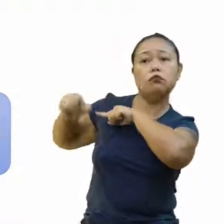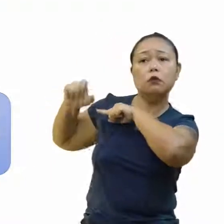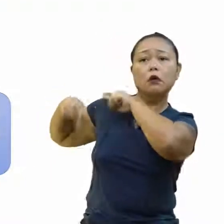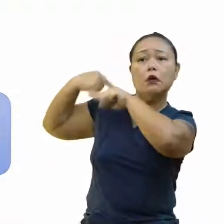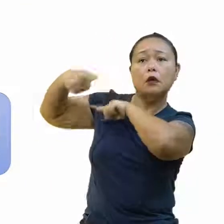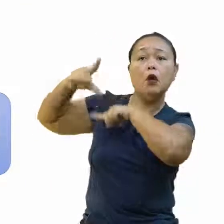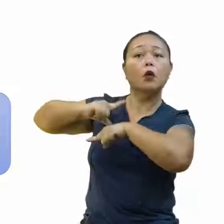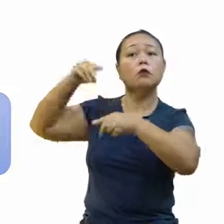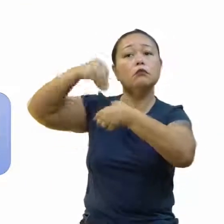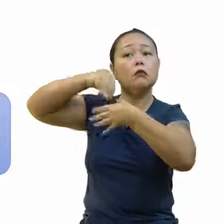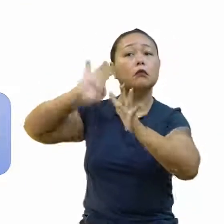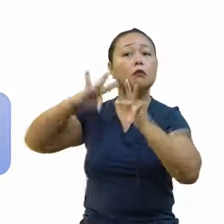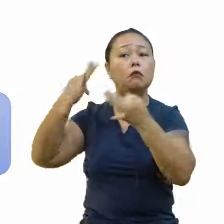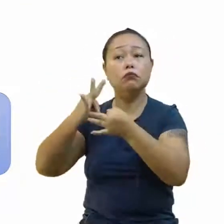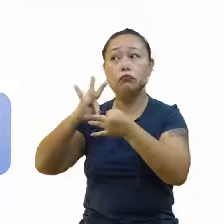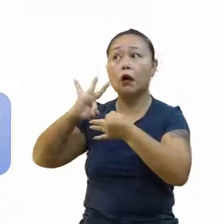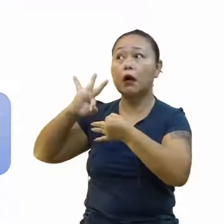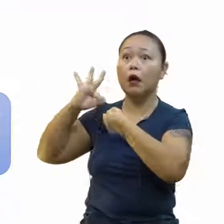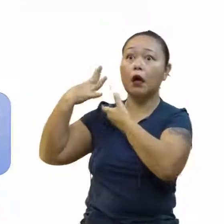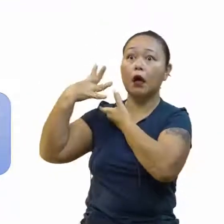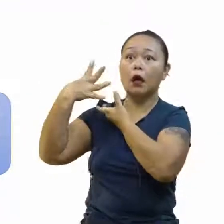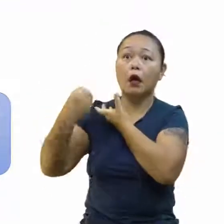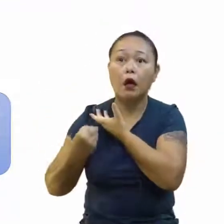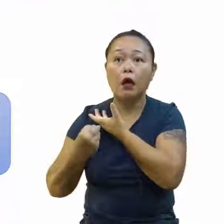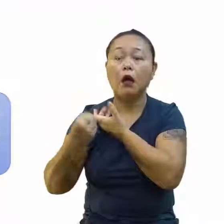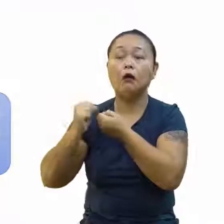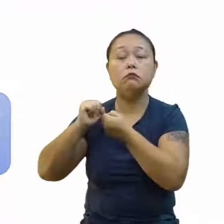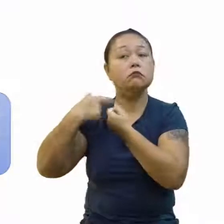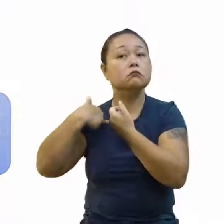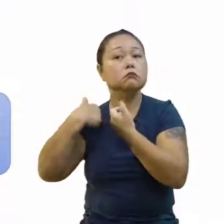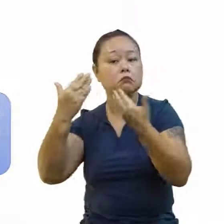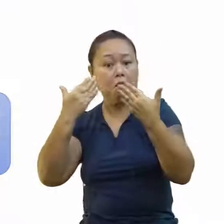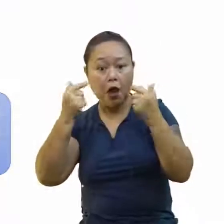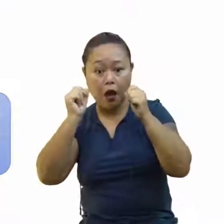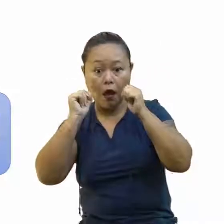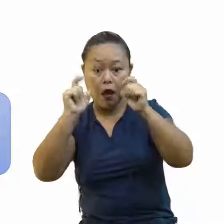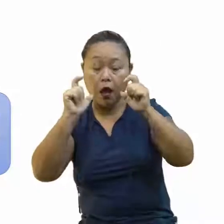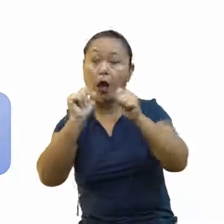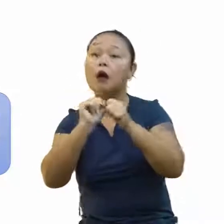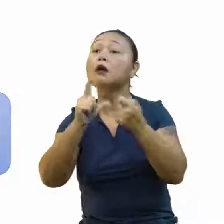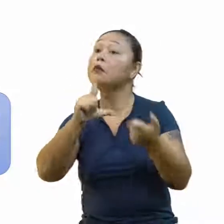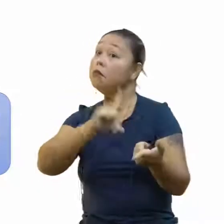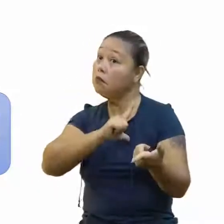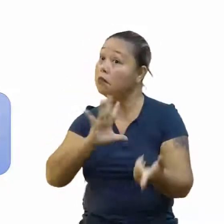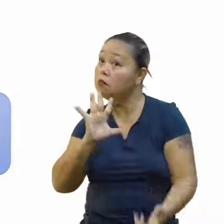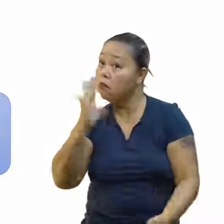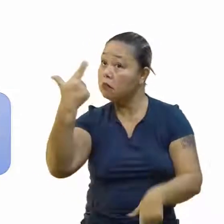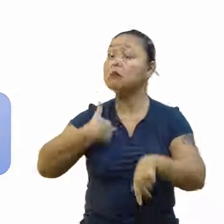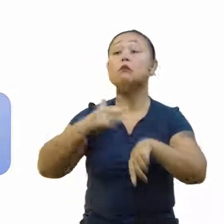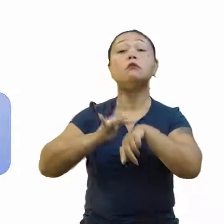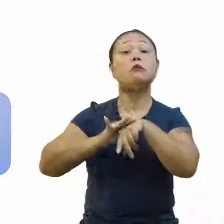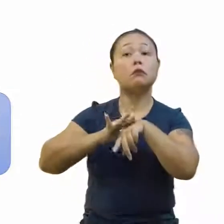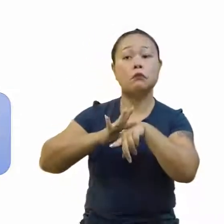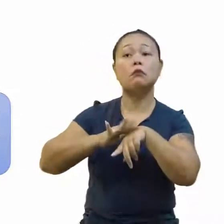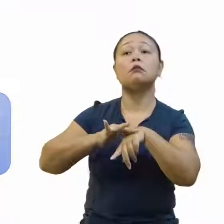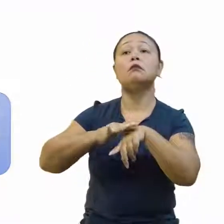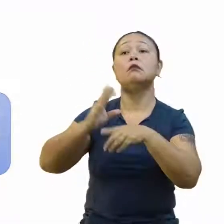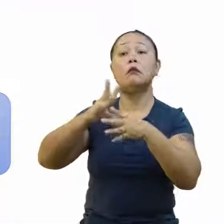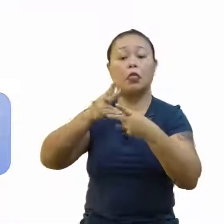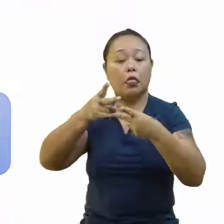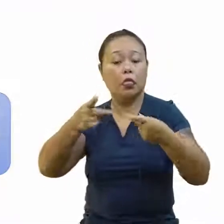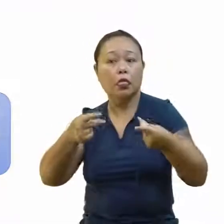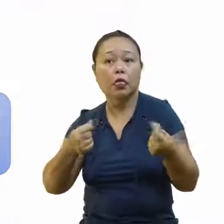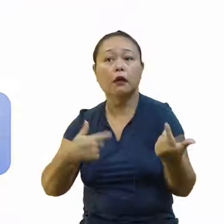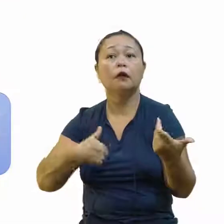na família, você tem que ficar bem atento em relação a você ter também uma doença crônico-degenerativa. Ela tem